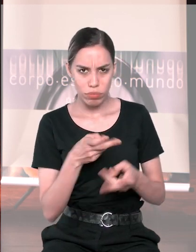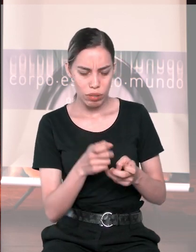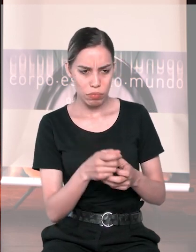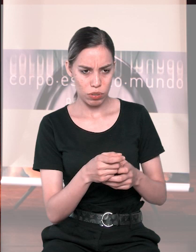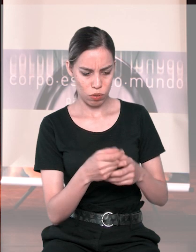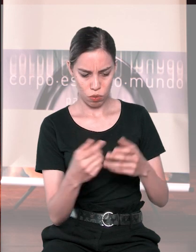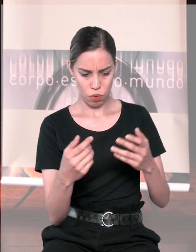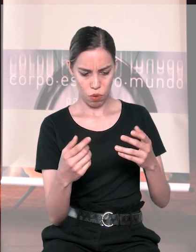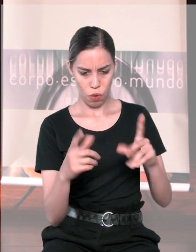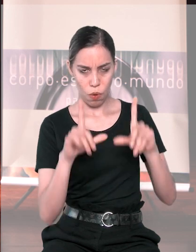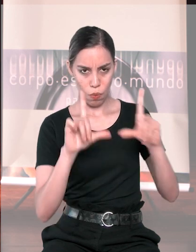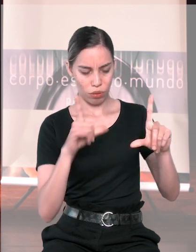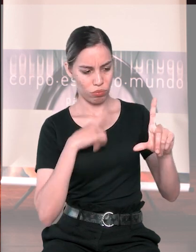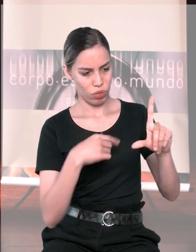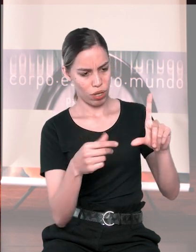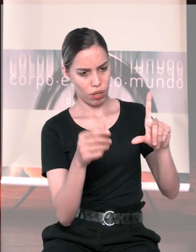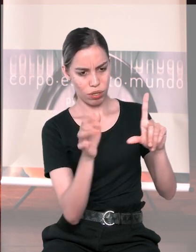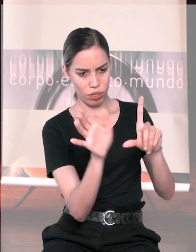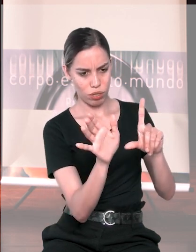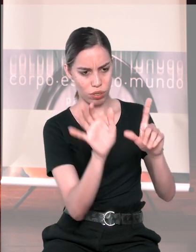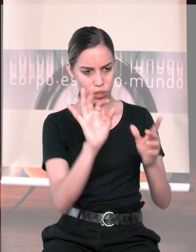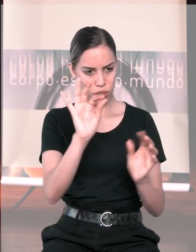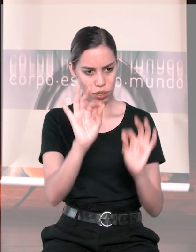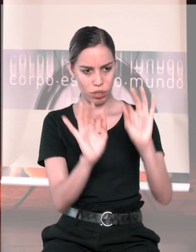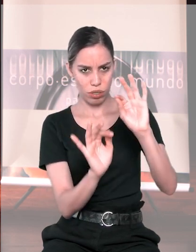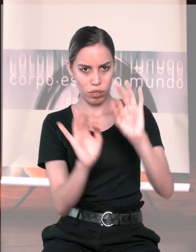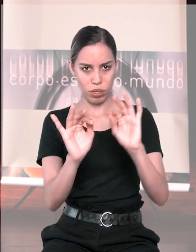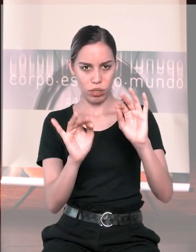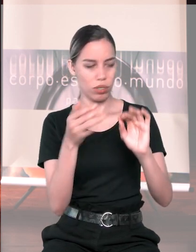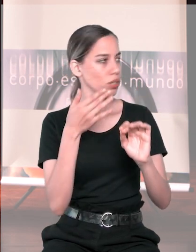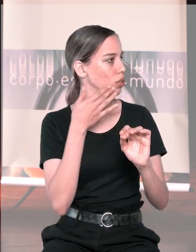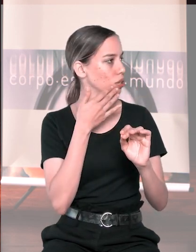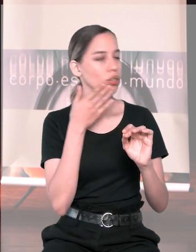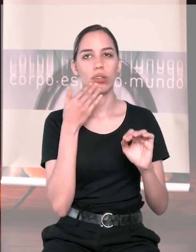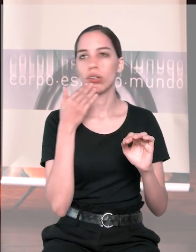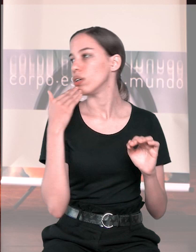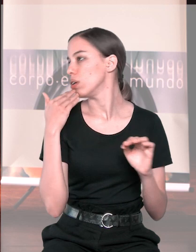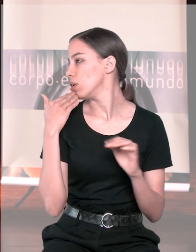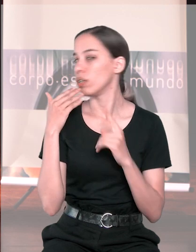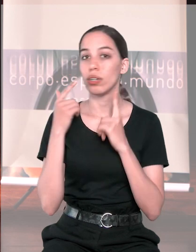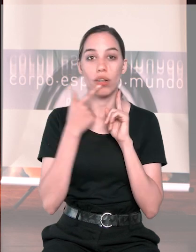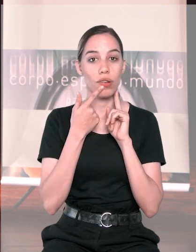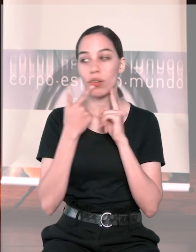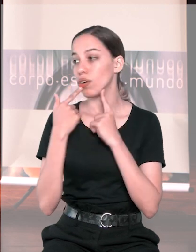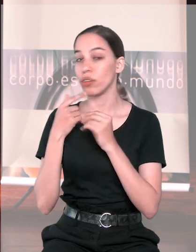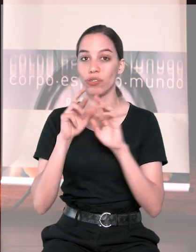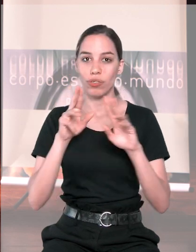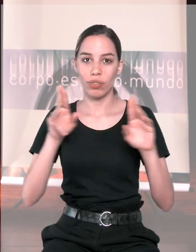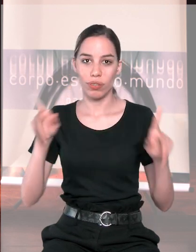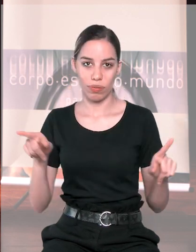e ele ia fazendo essa possibilidade, o rosto de um lado, o rosto do outro, o rosto vindo para cá, ela olhando para lá, e tudo isso ia